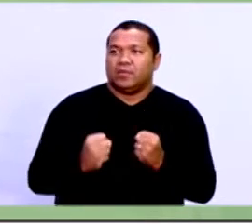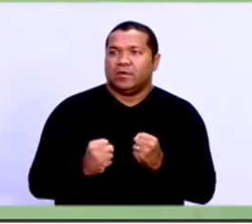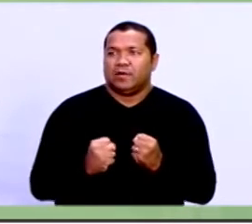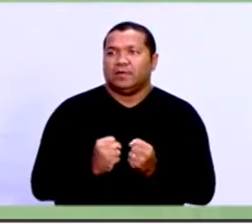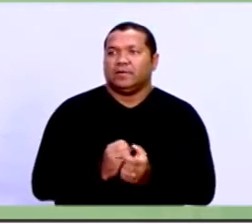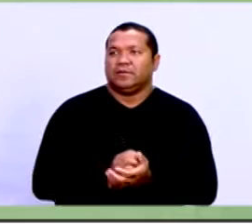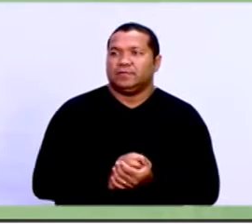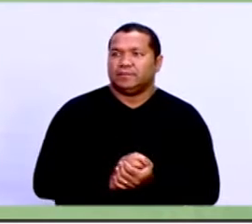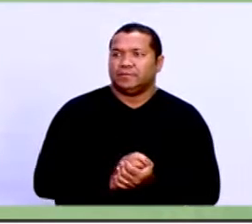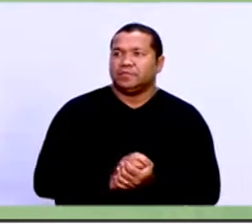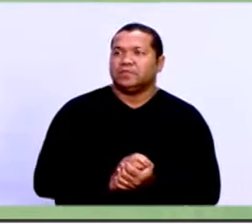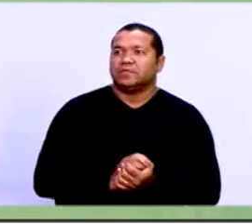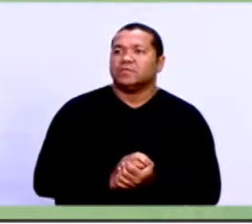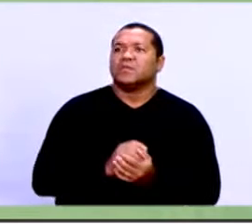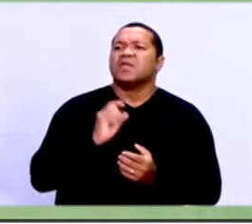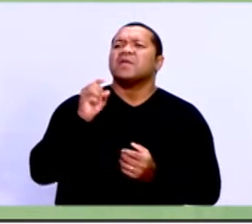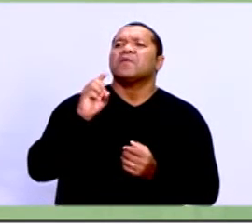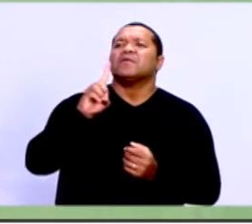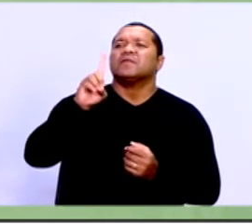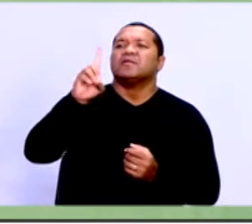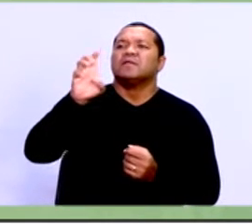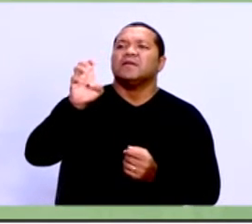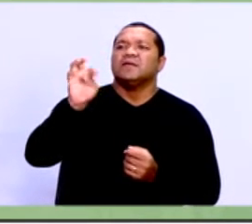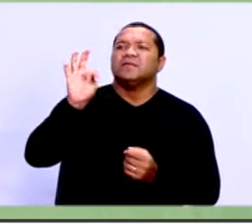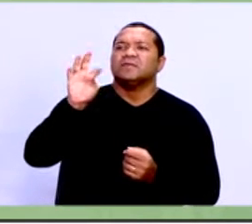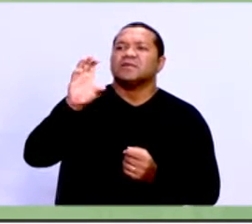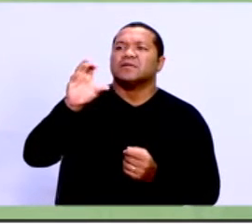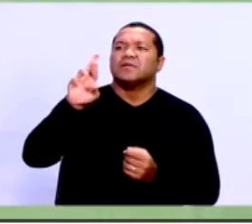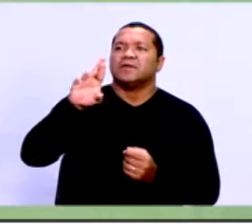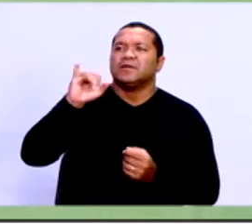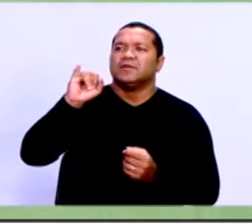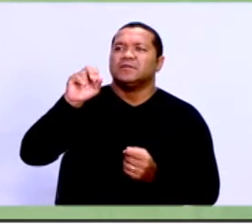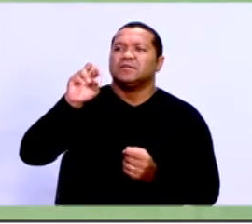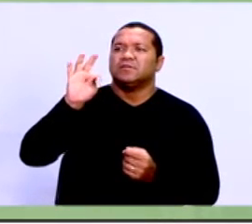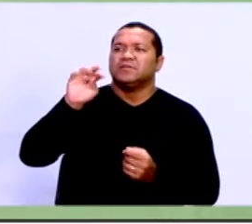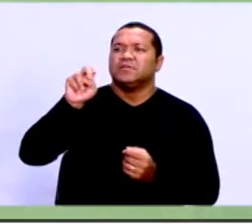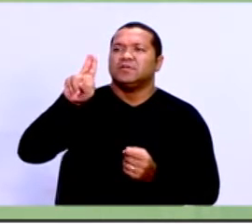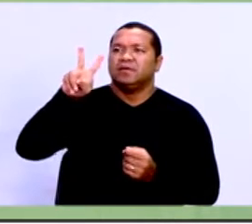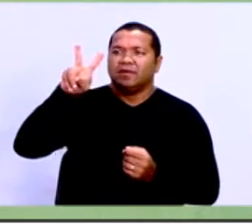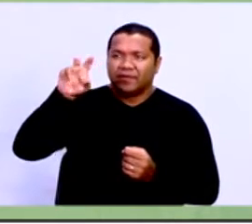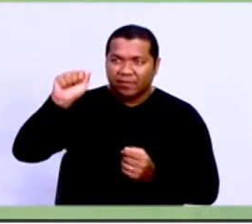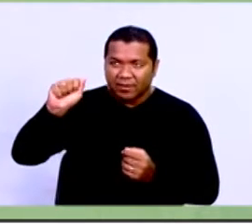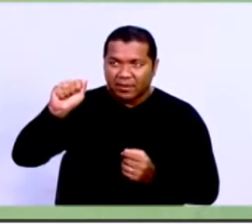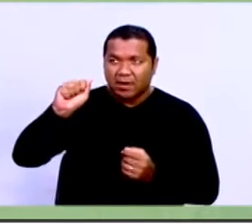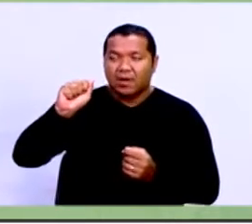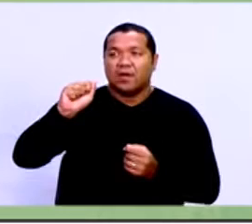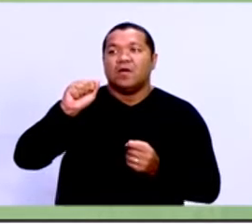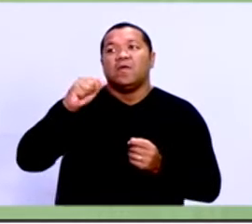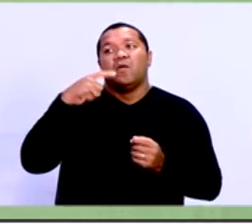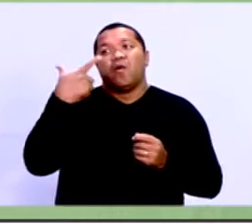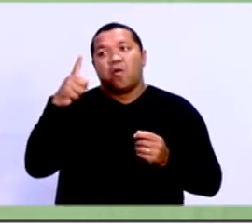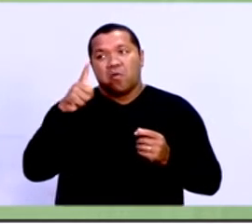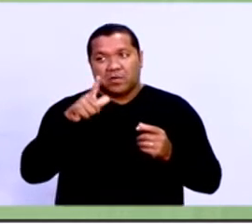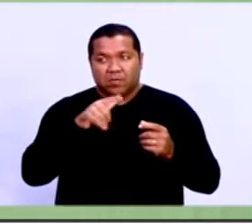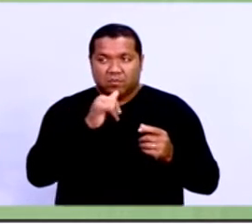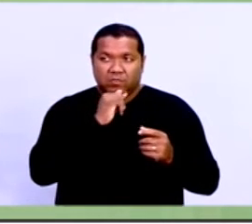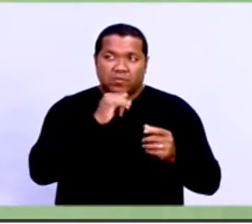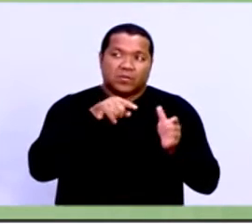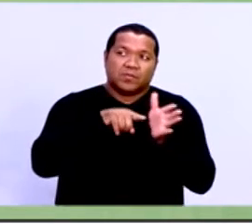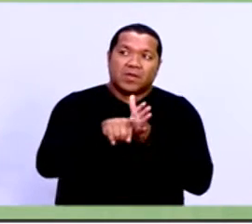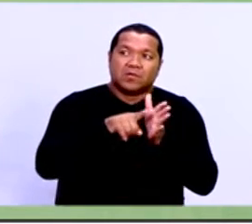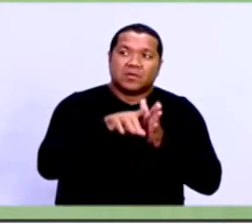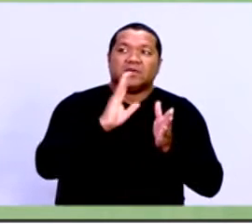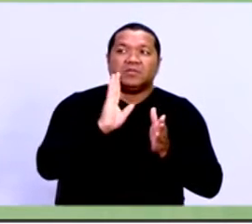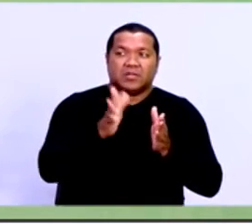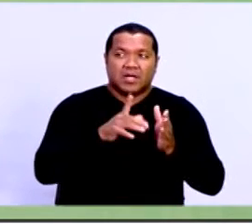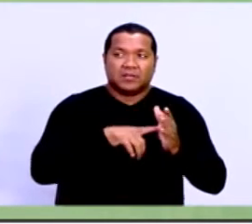descritiva então algumas perguntas são subjetivas que ele pode ali descrevendo o problema que